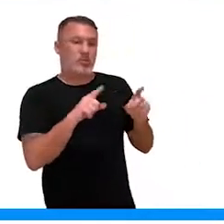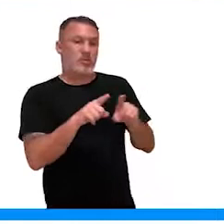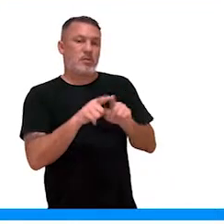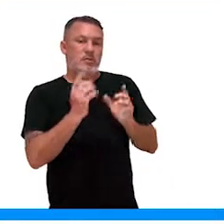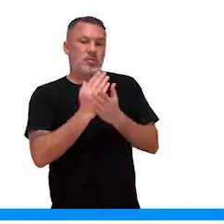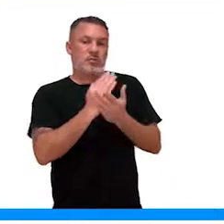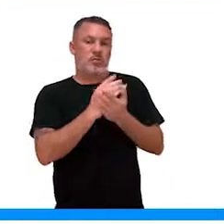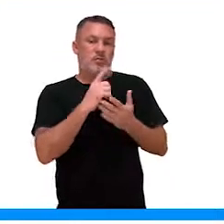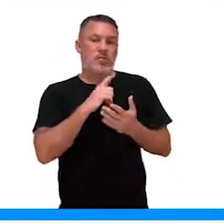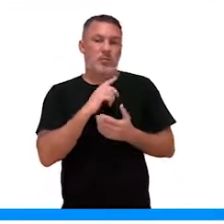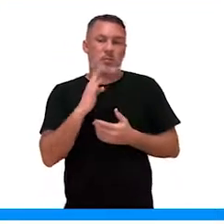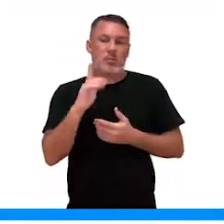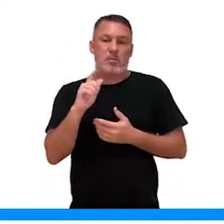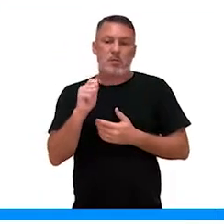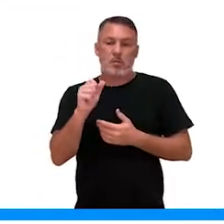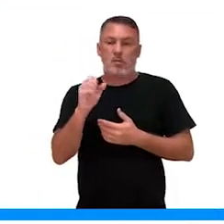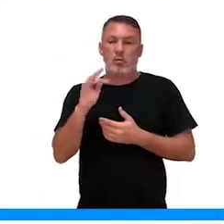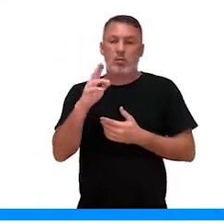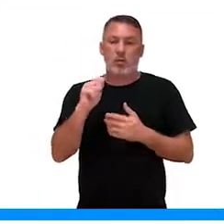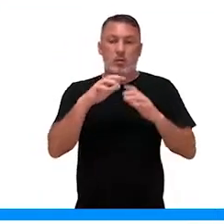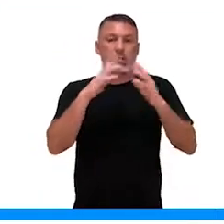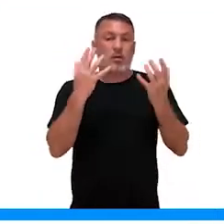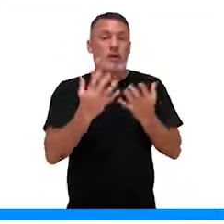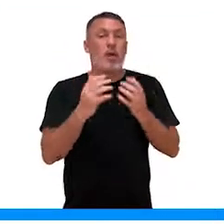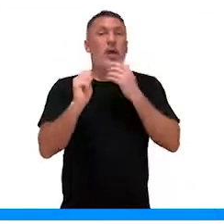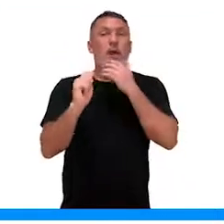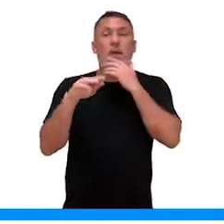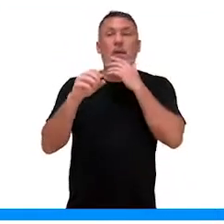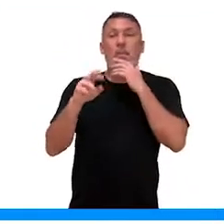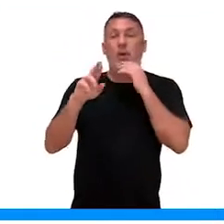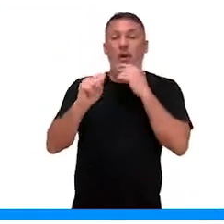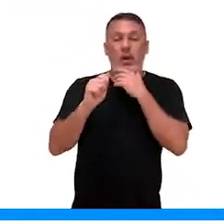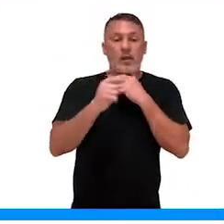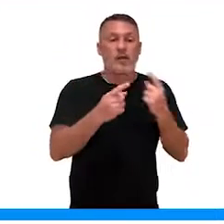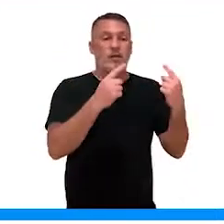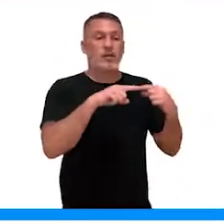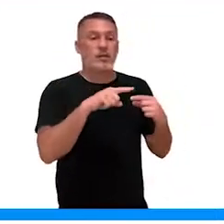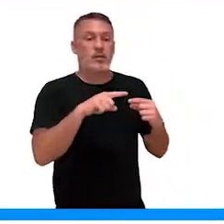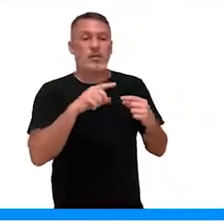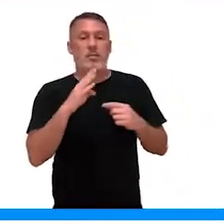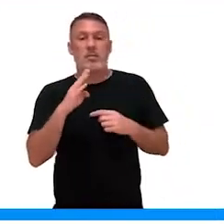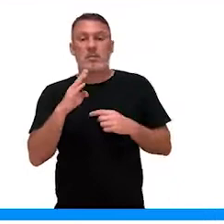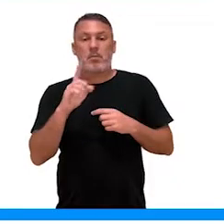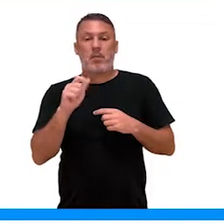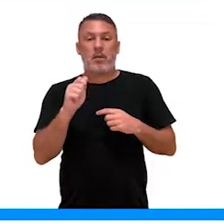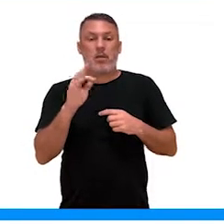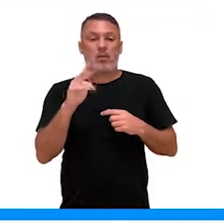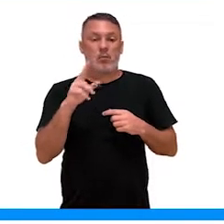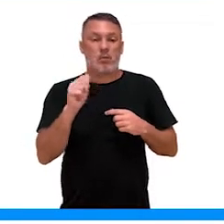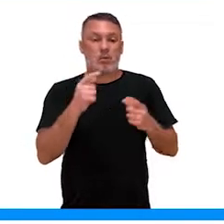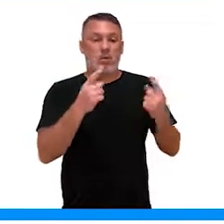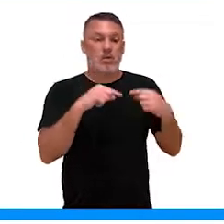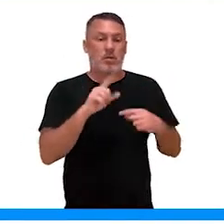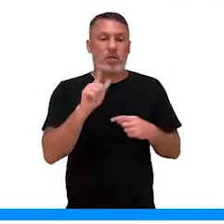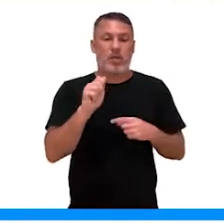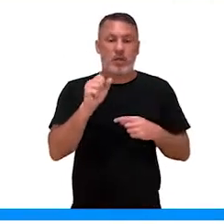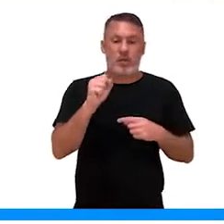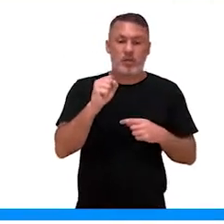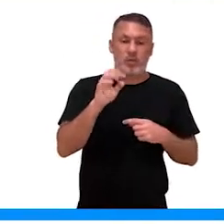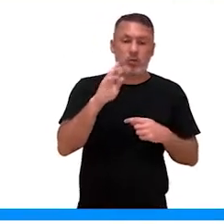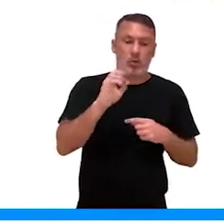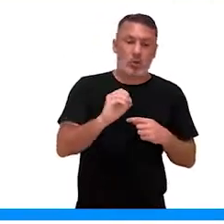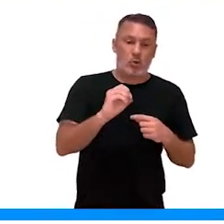dividindo, formando a mórula. Depois da mórula forma a blástula, da blástula forma a gástrula,